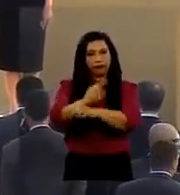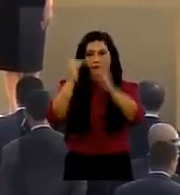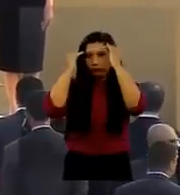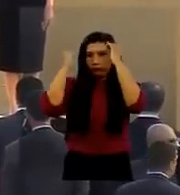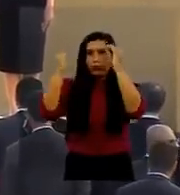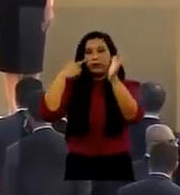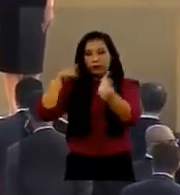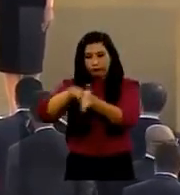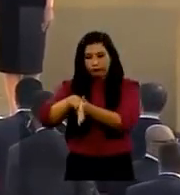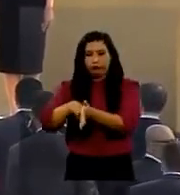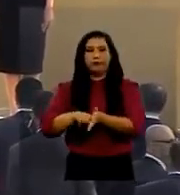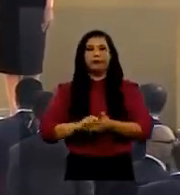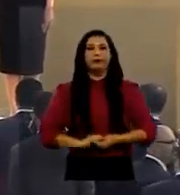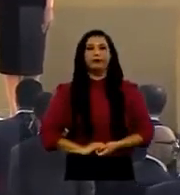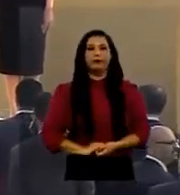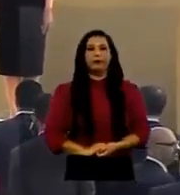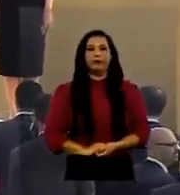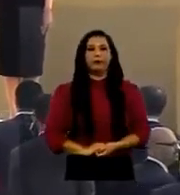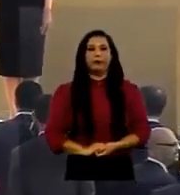revista.